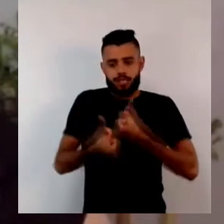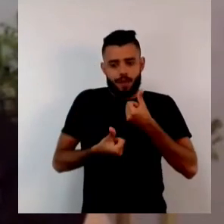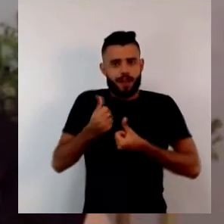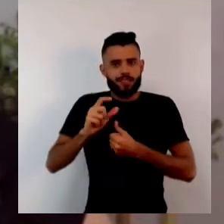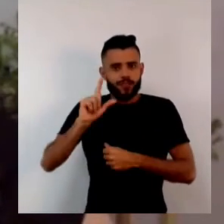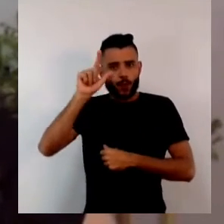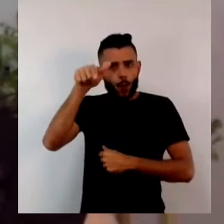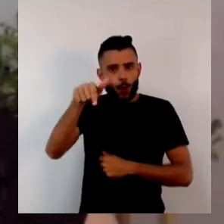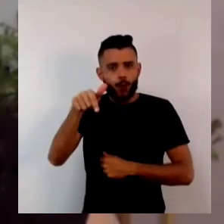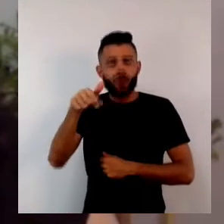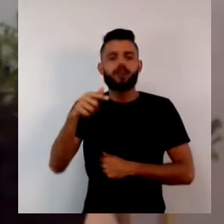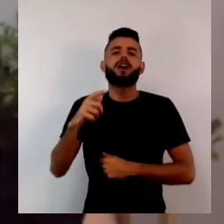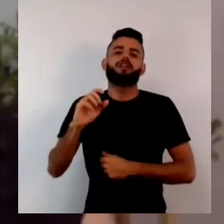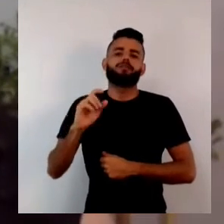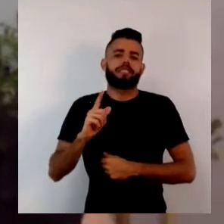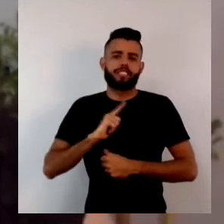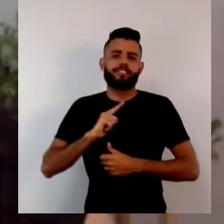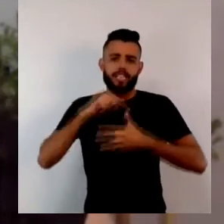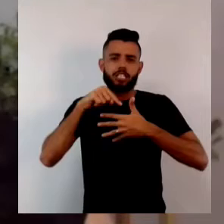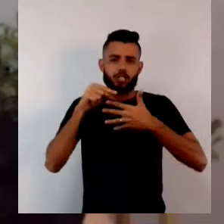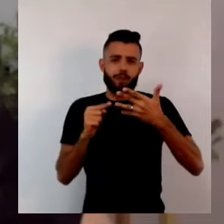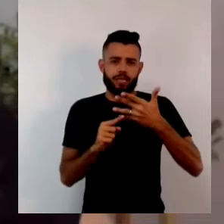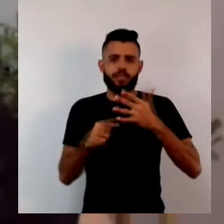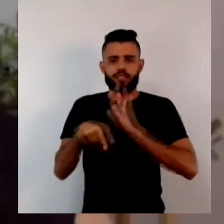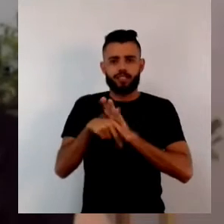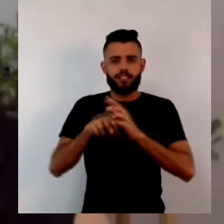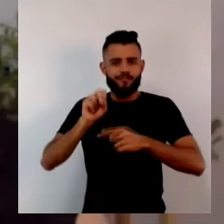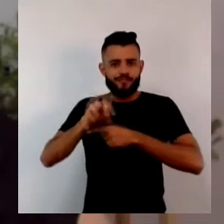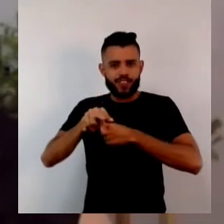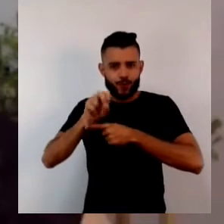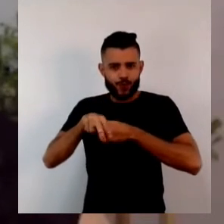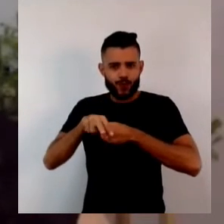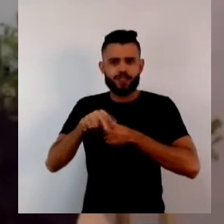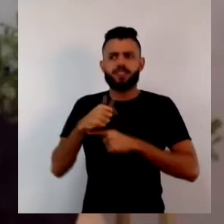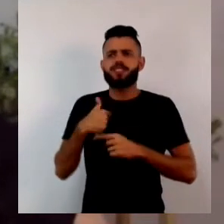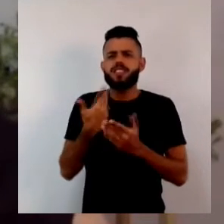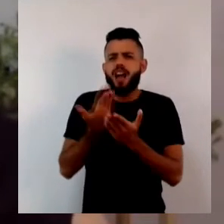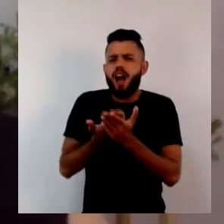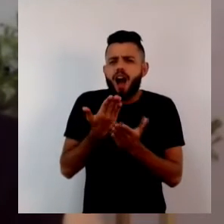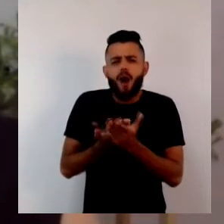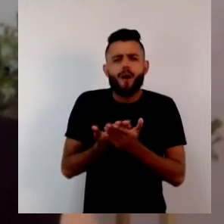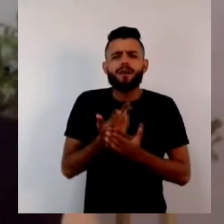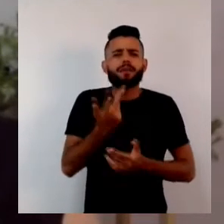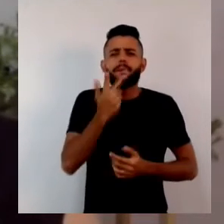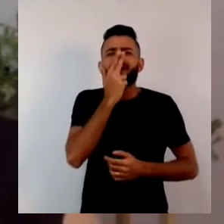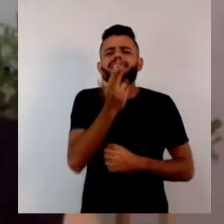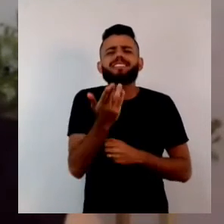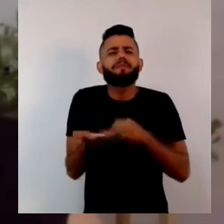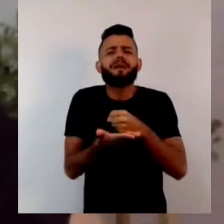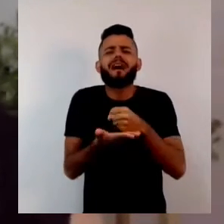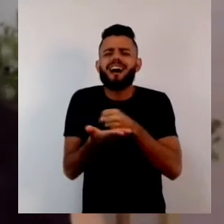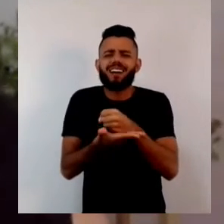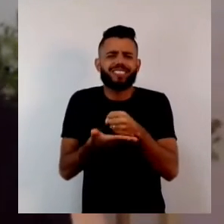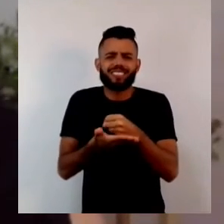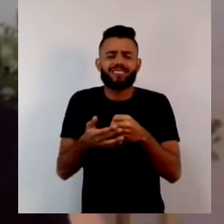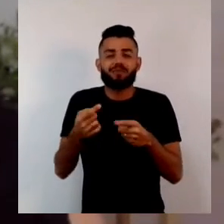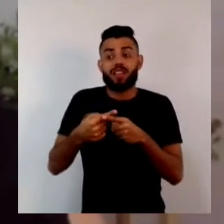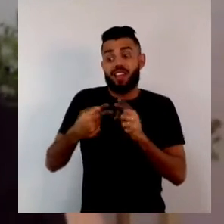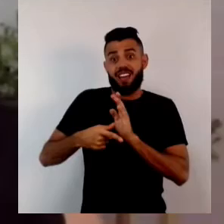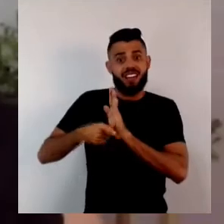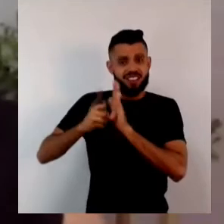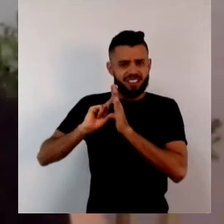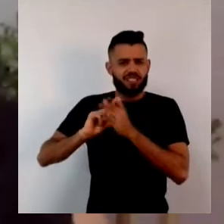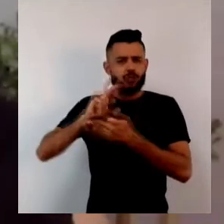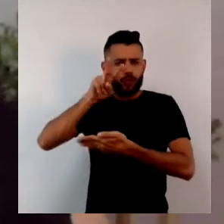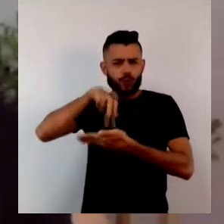de virologia. E todas as aulas, para mim, pareciam muito básicas e elementares, porque eu já tinha estudado sozinha, e aprender sozinho